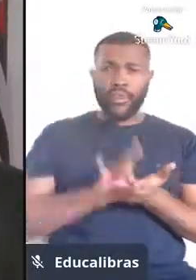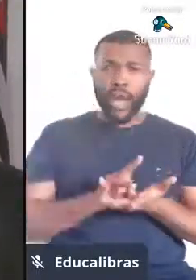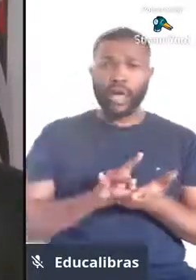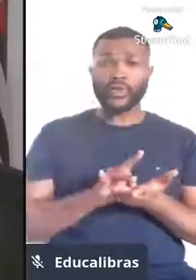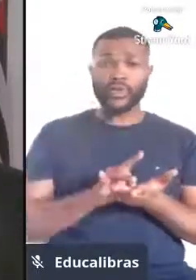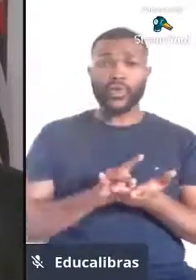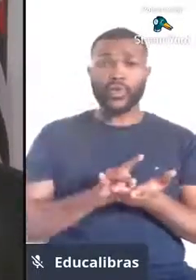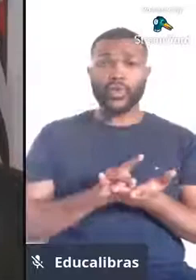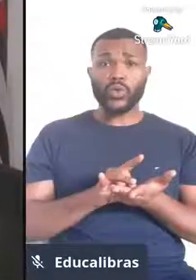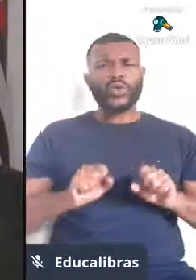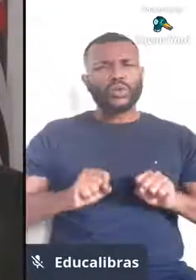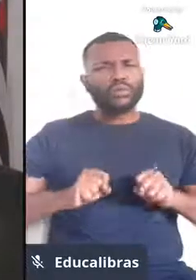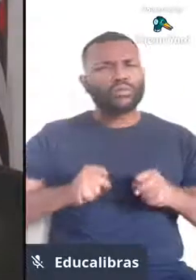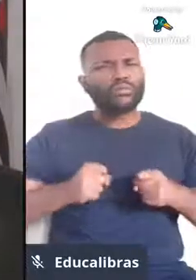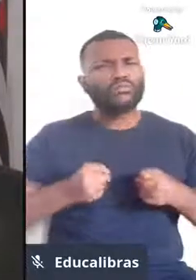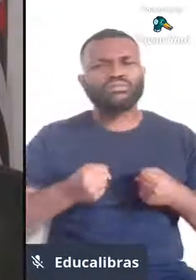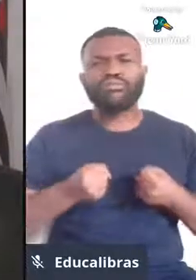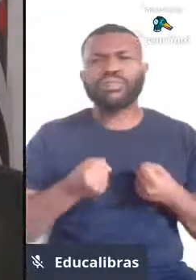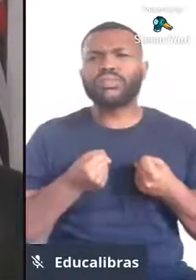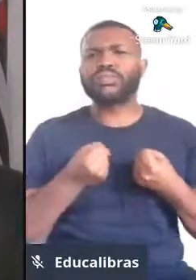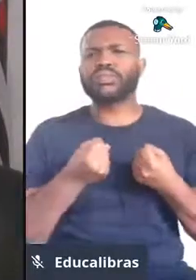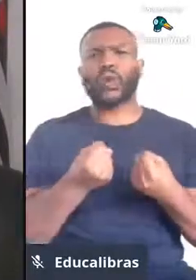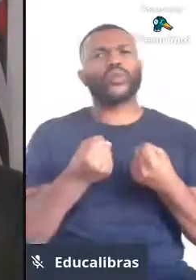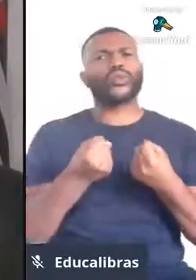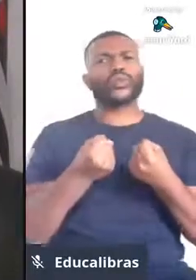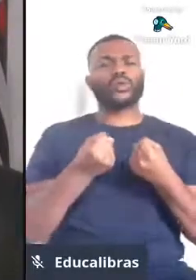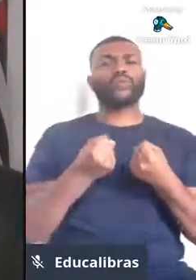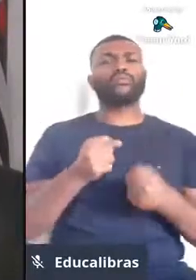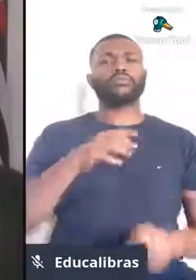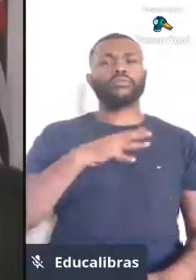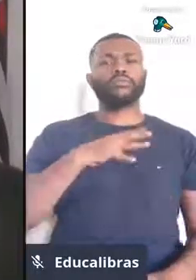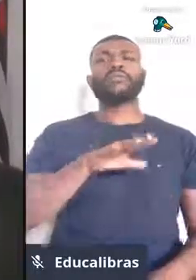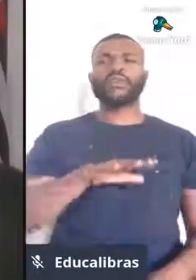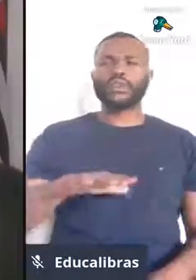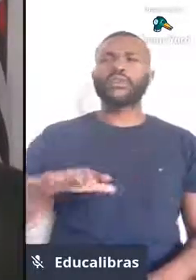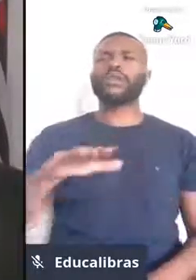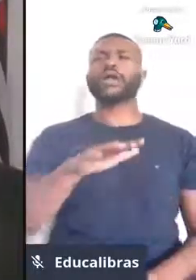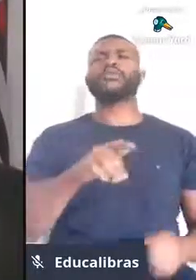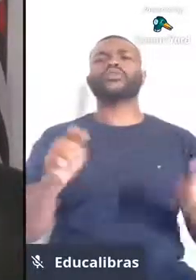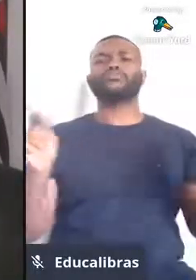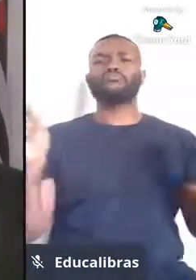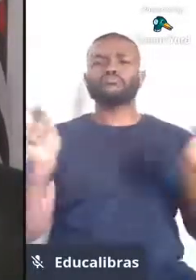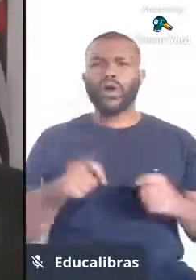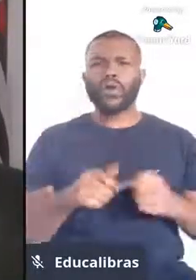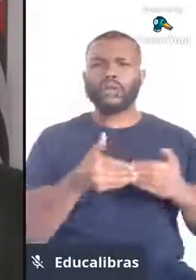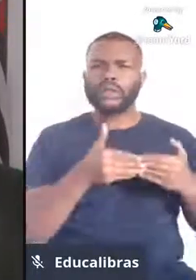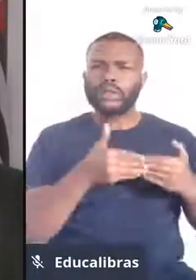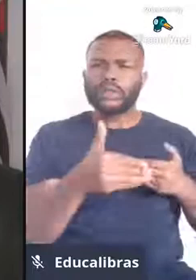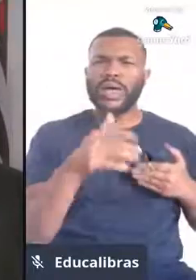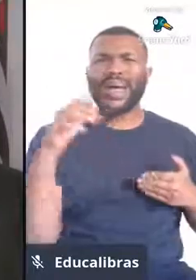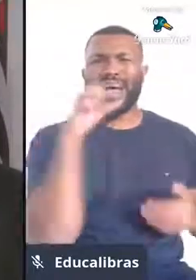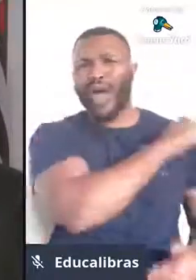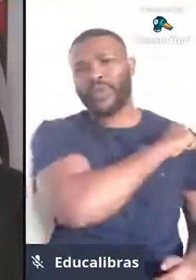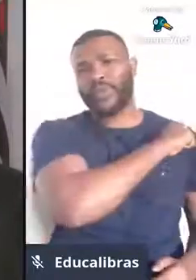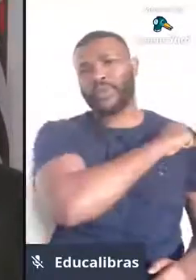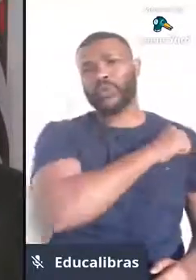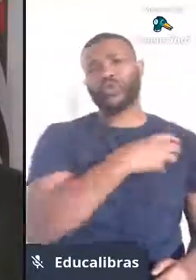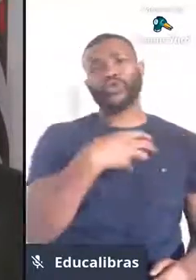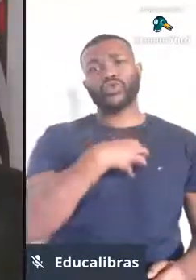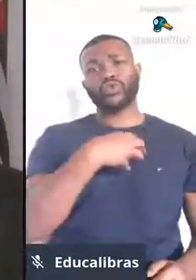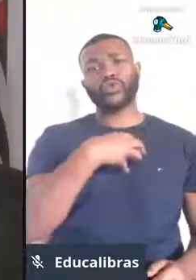esforçando ao máximo, né, para que a cidade possa passar por isso o quanto antes e da melhor maneira